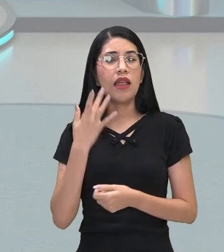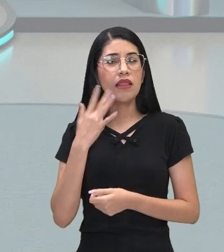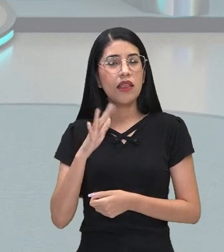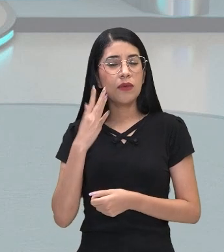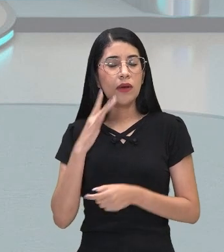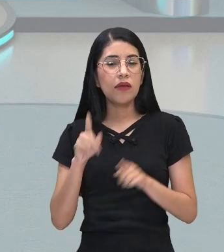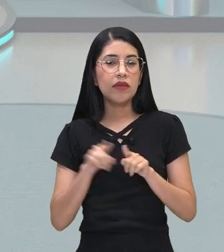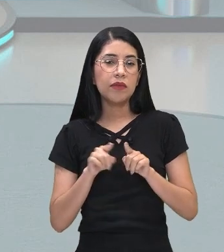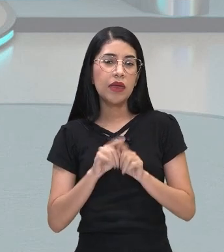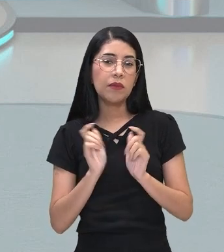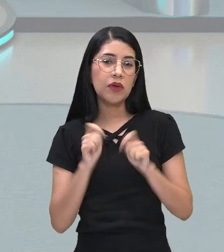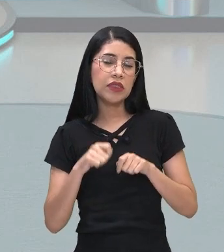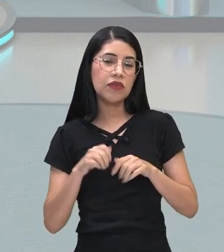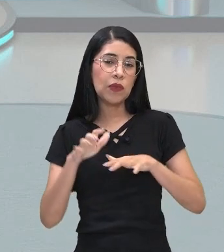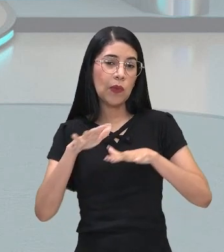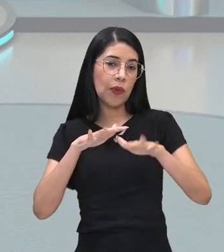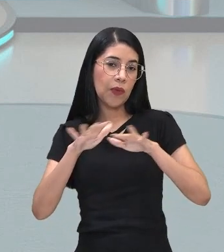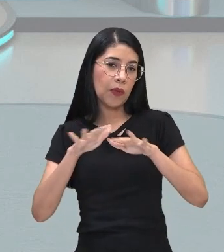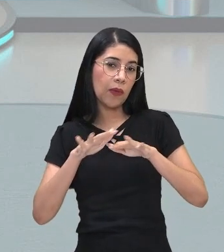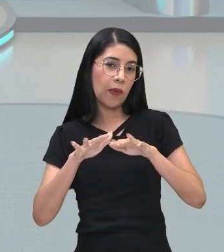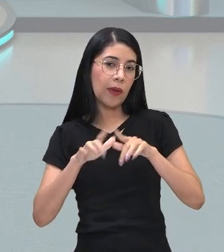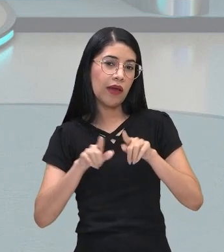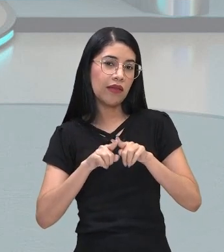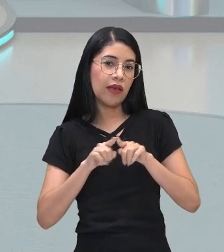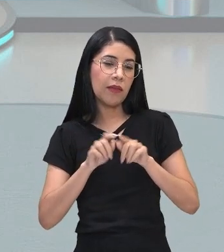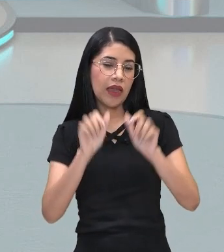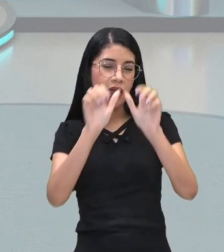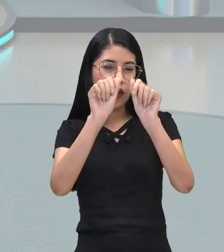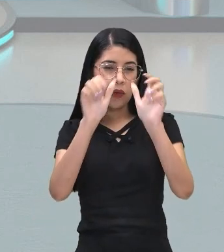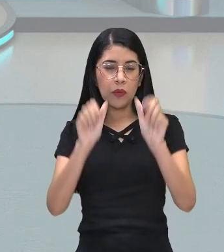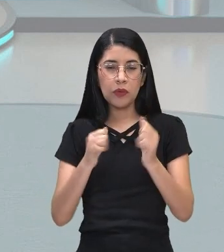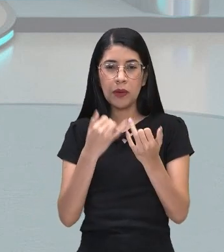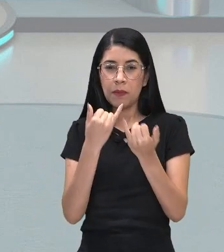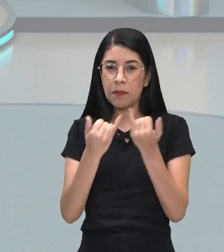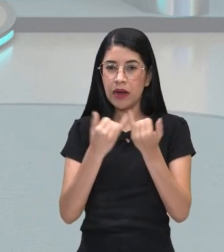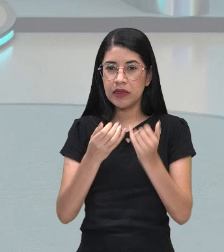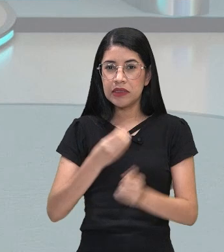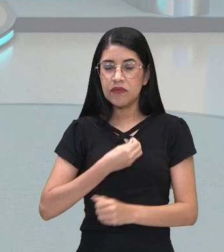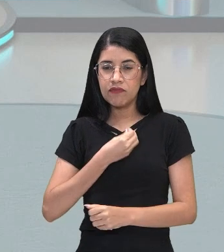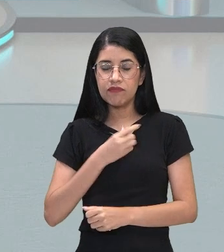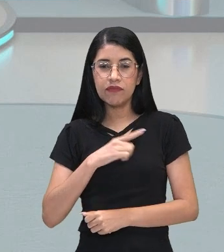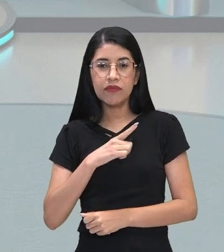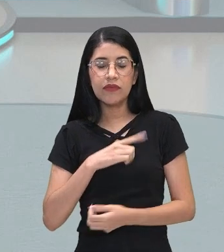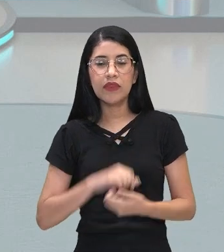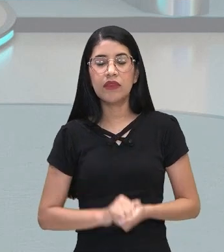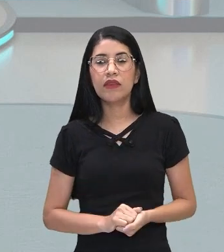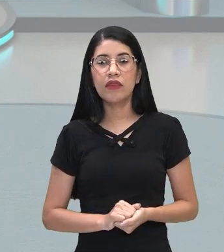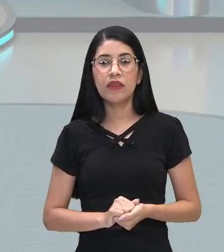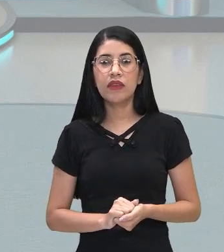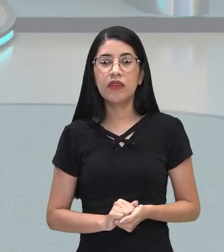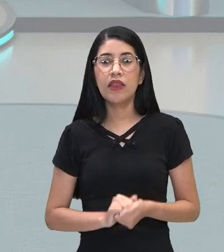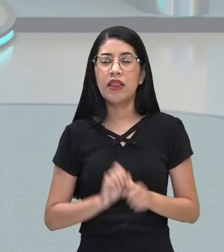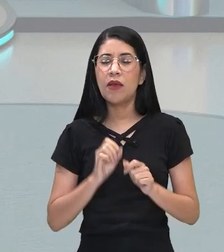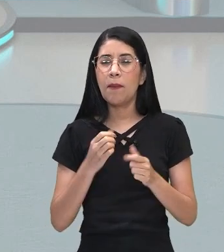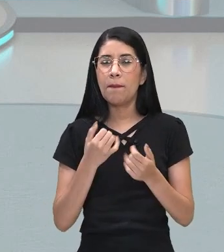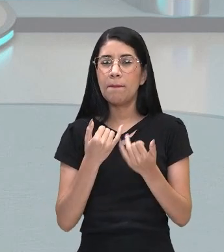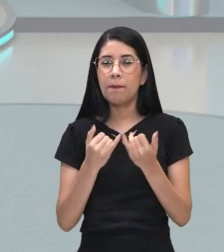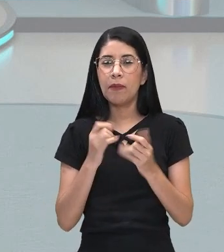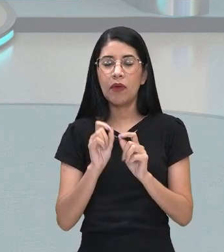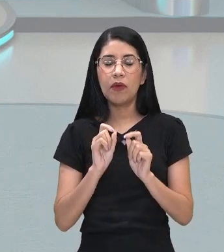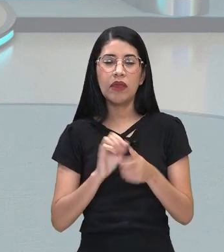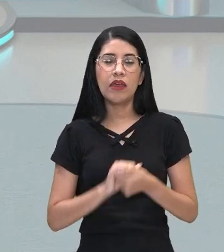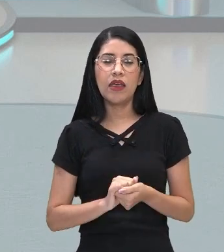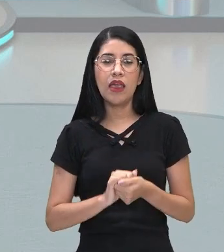capaz de atribuir movimento e vida às esculturas, as quais são quase sempre